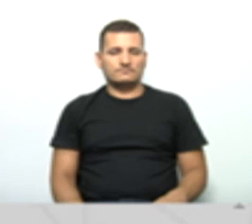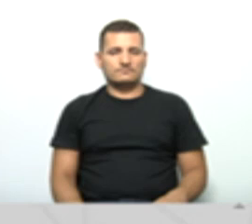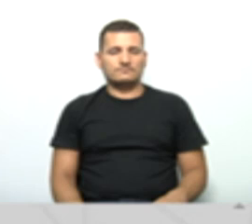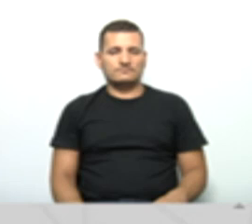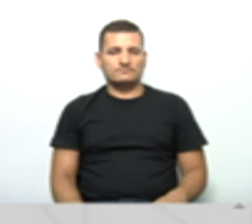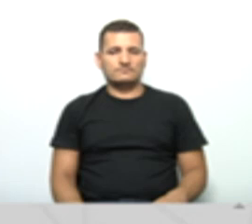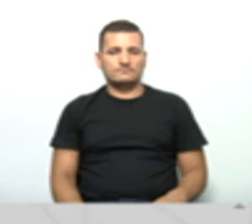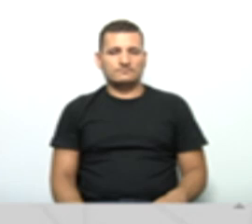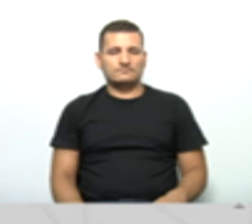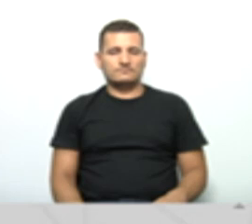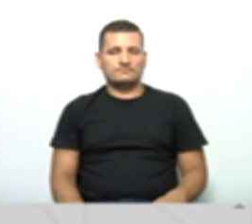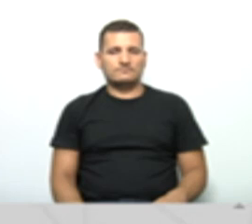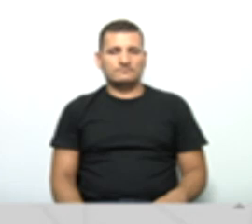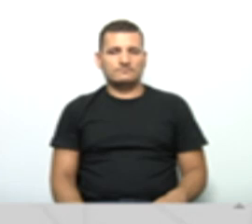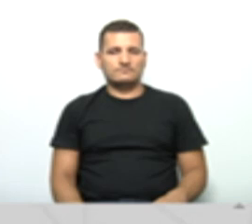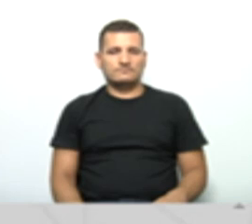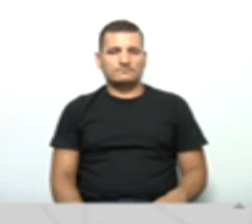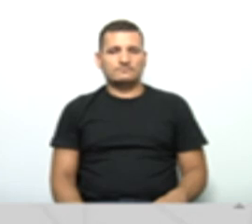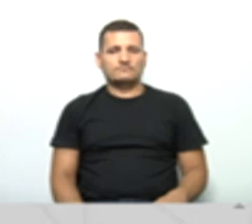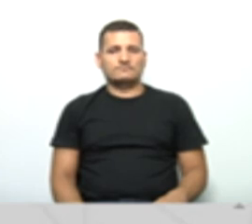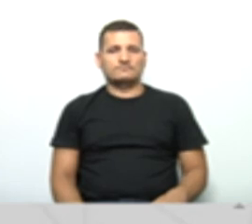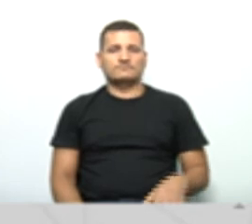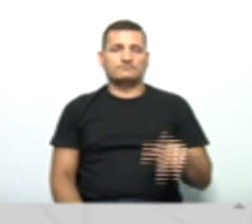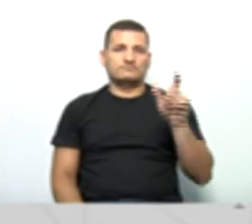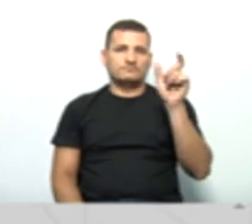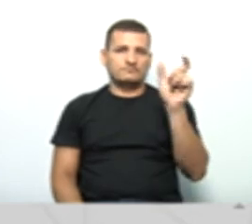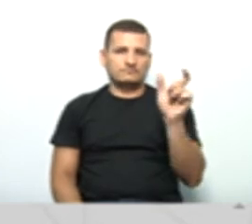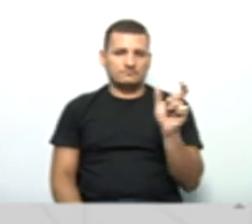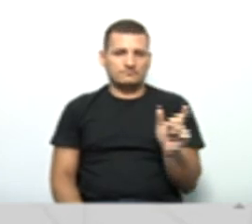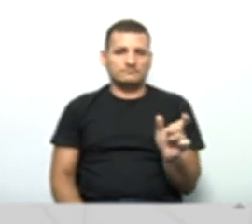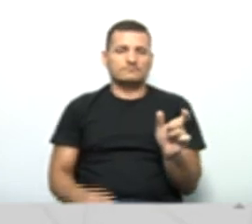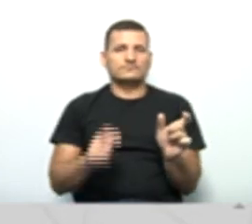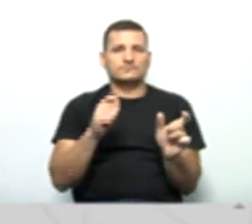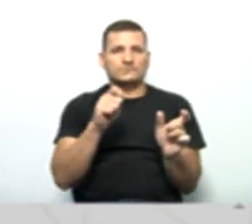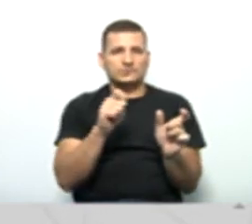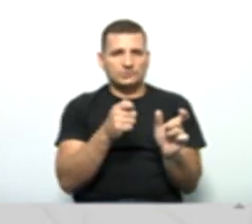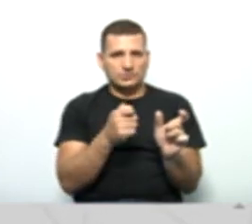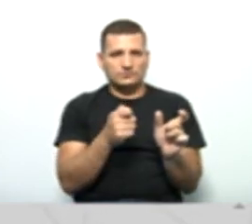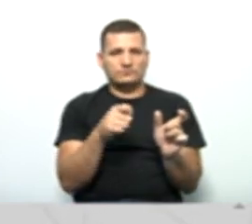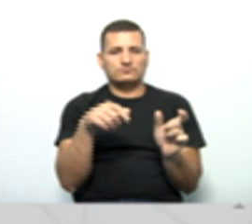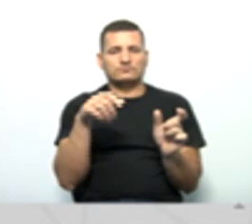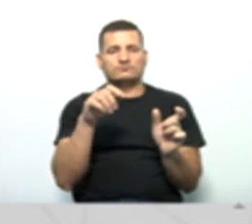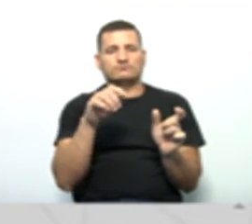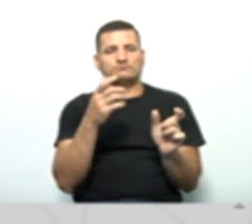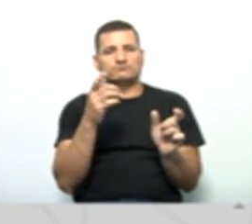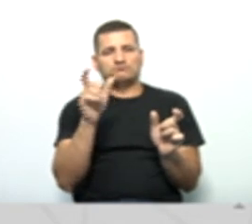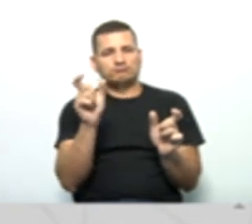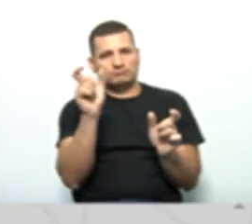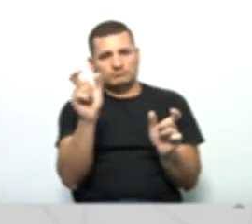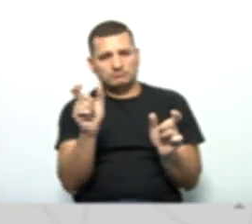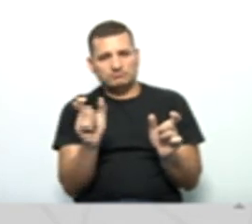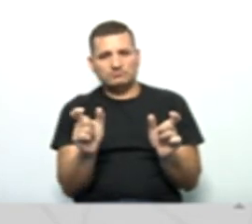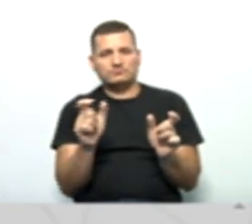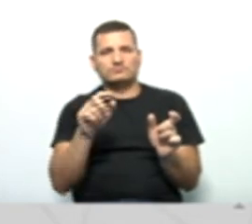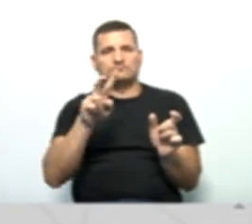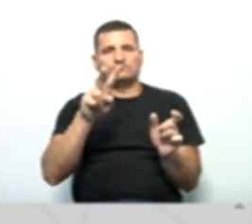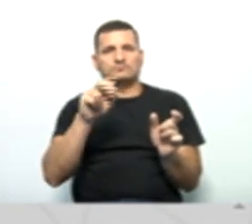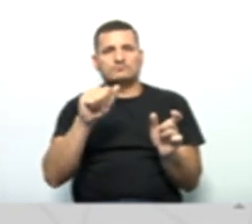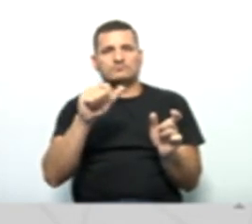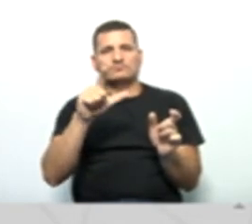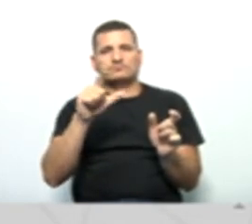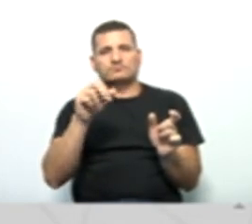valores, tá vendo? Todos os valores. Então você tem a chave e o valor, a chave e o valor, e assim vai, tá